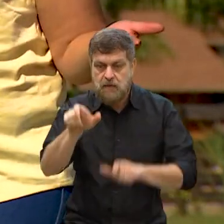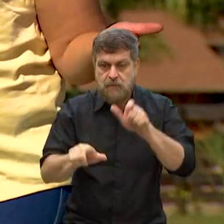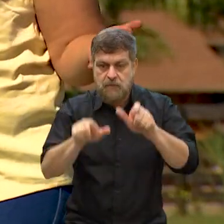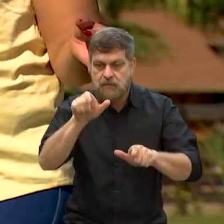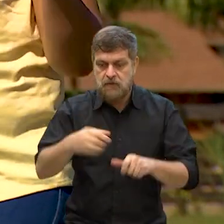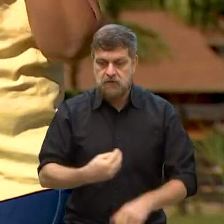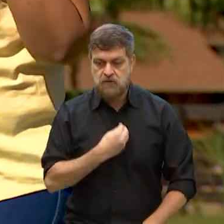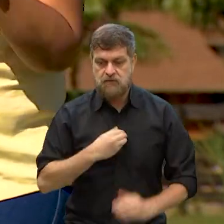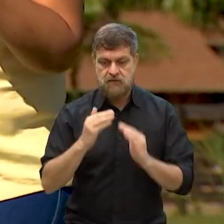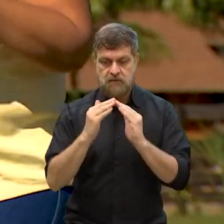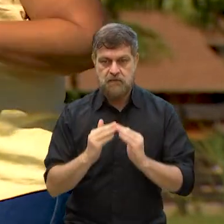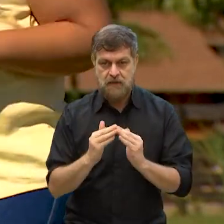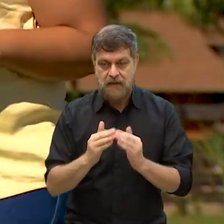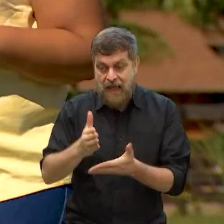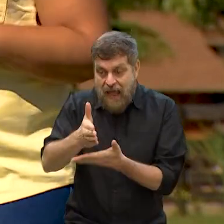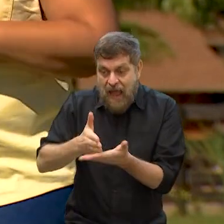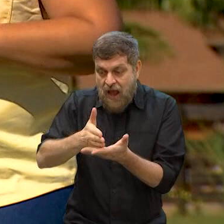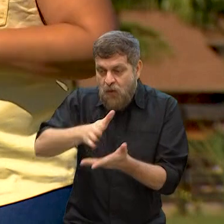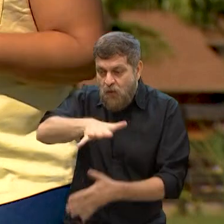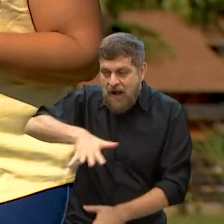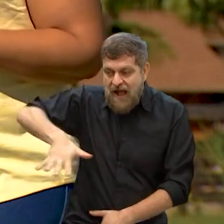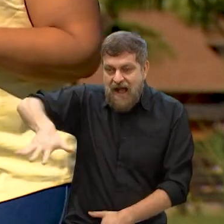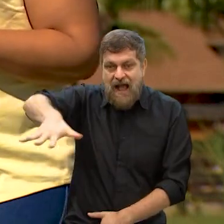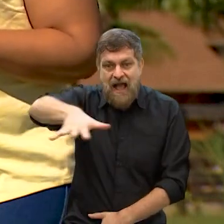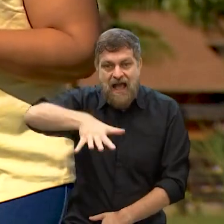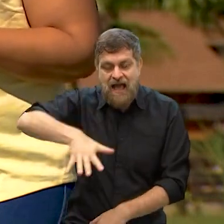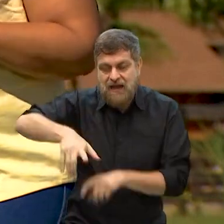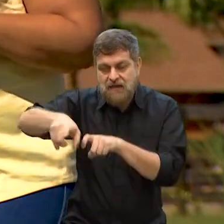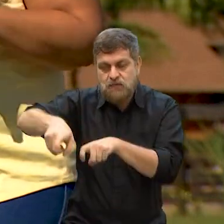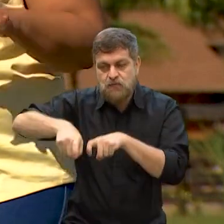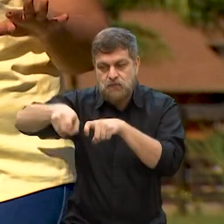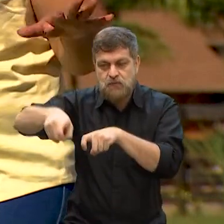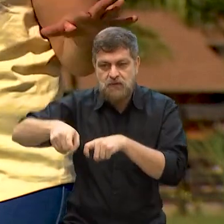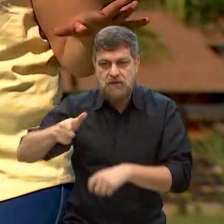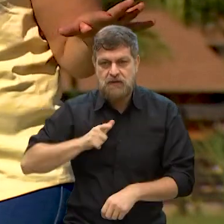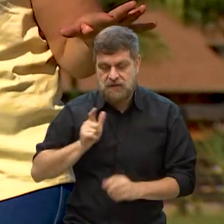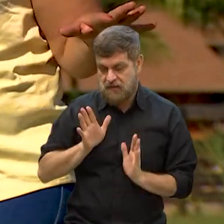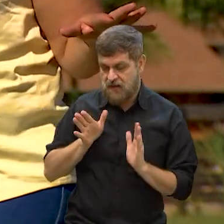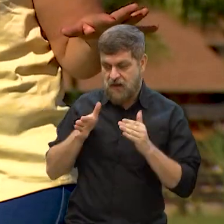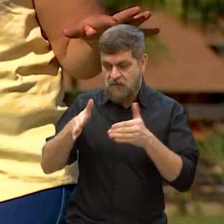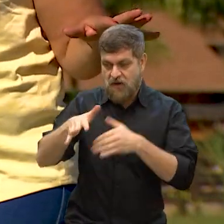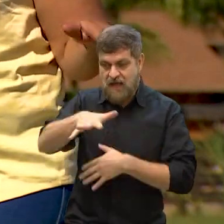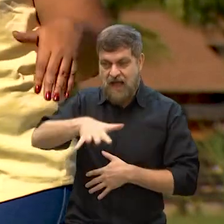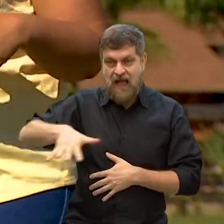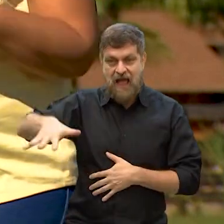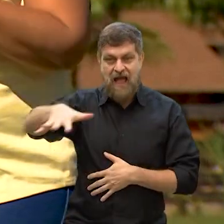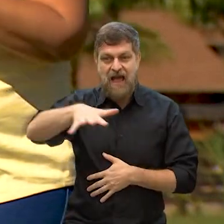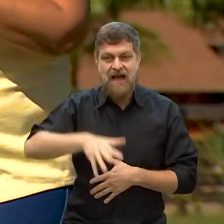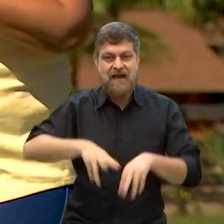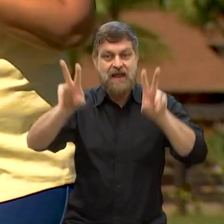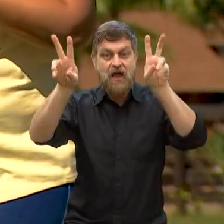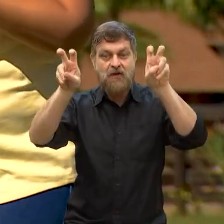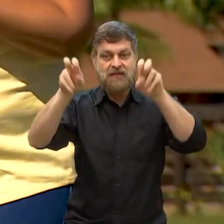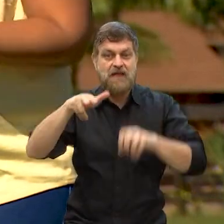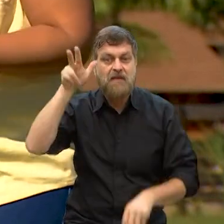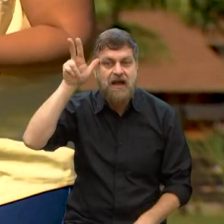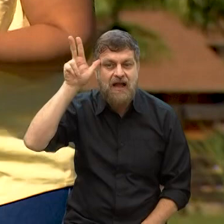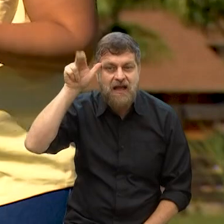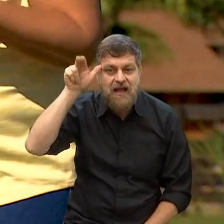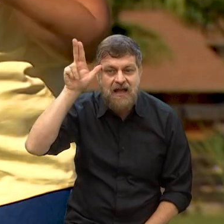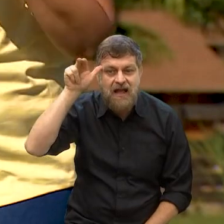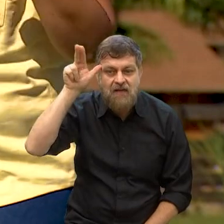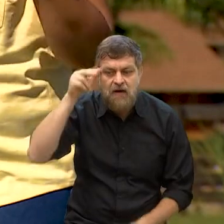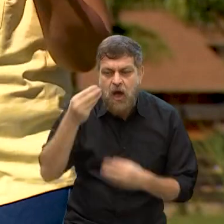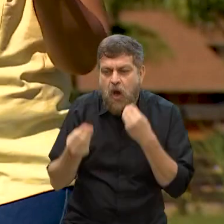que representa quase metade do território do município, ganha um capítulo especial dedicado aos